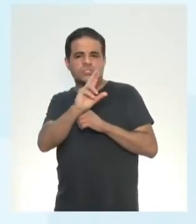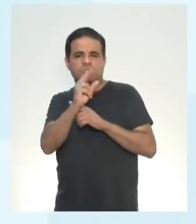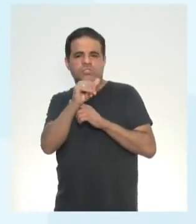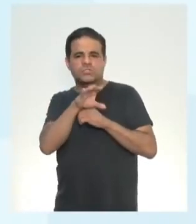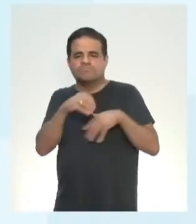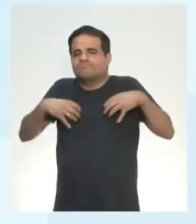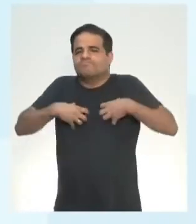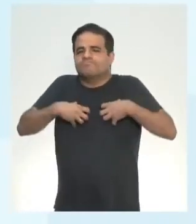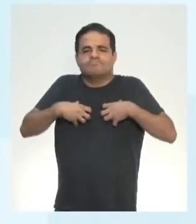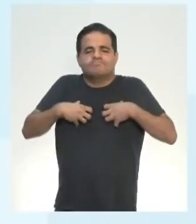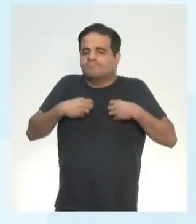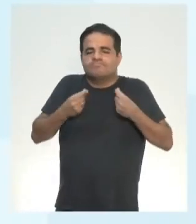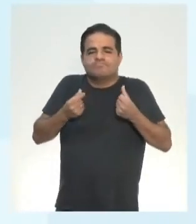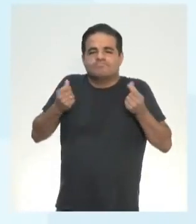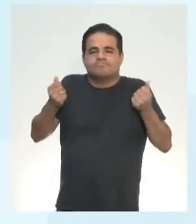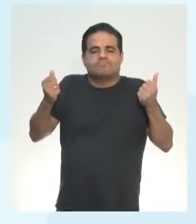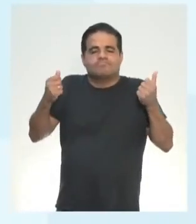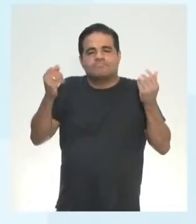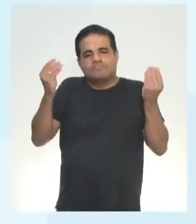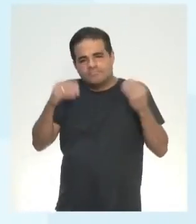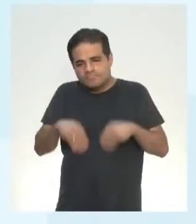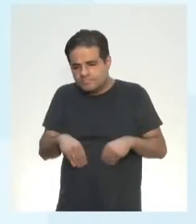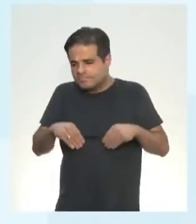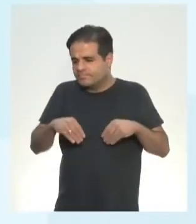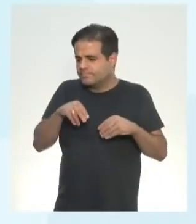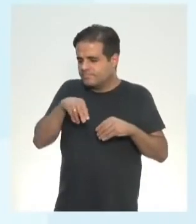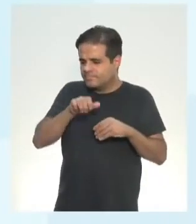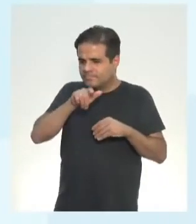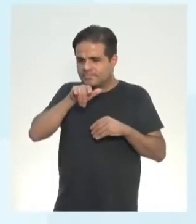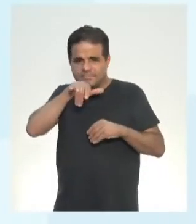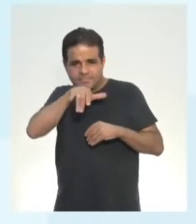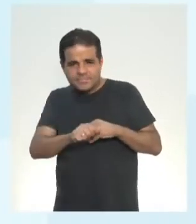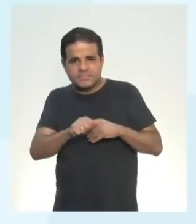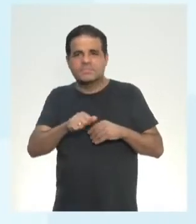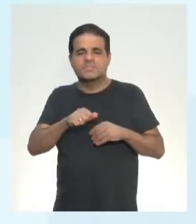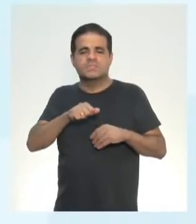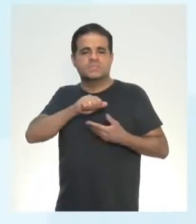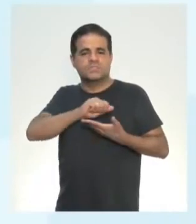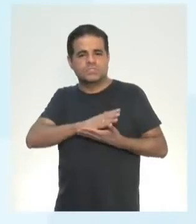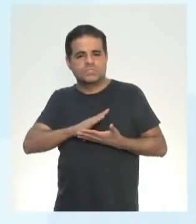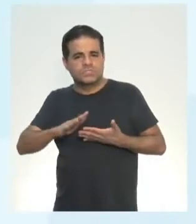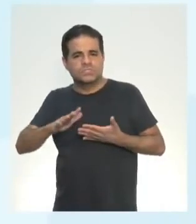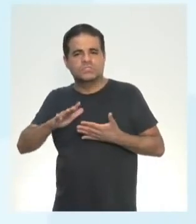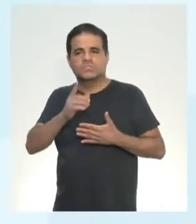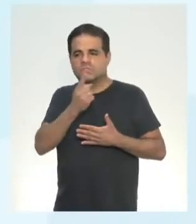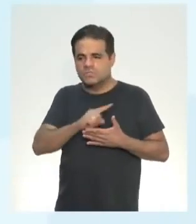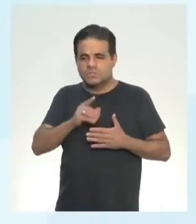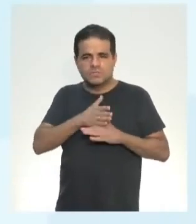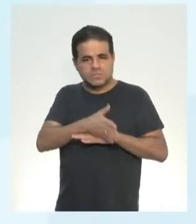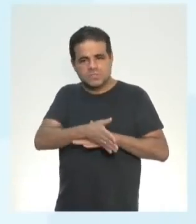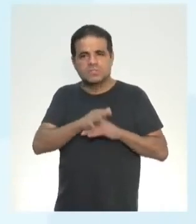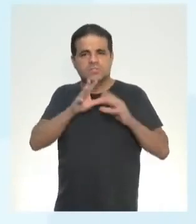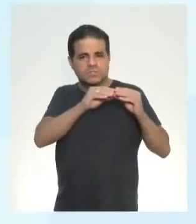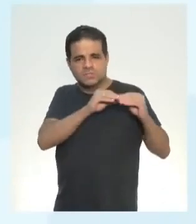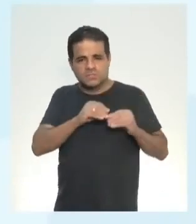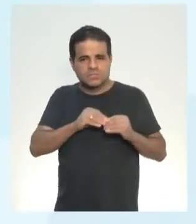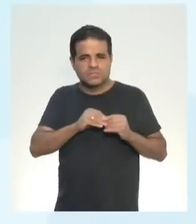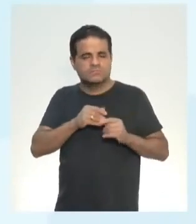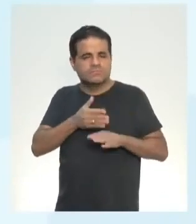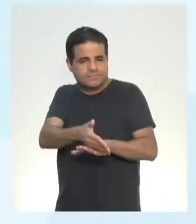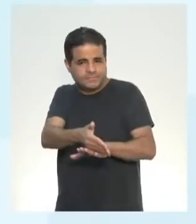sentiam ainda na indolência de neblina as derradeiras notas da última guitarra de noite